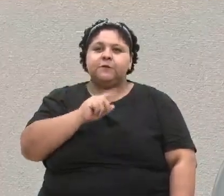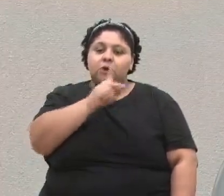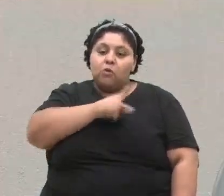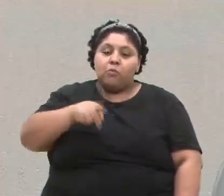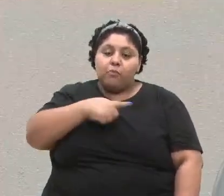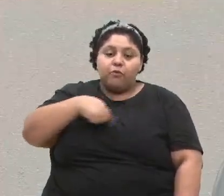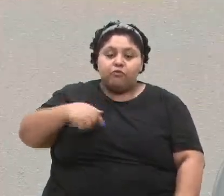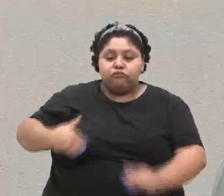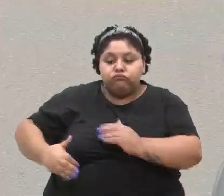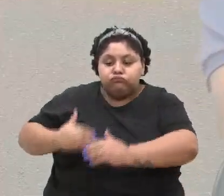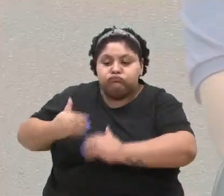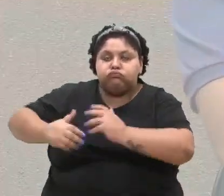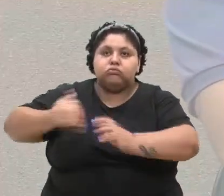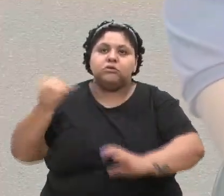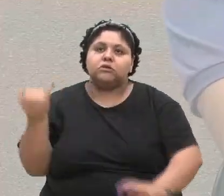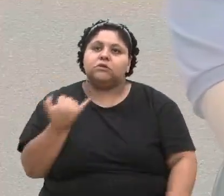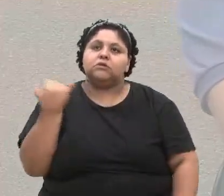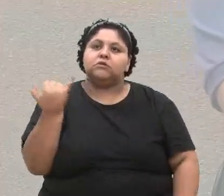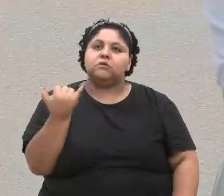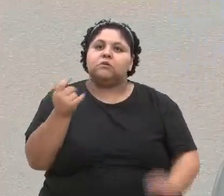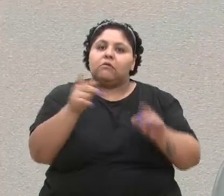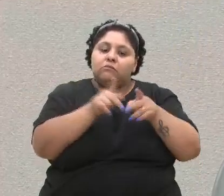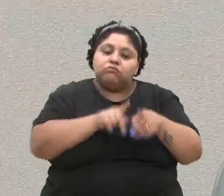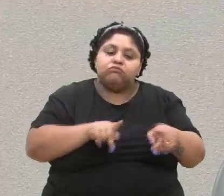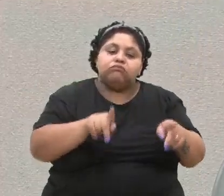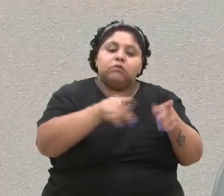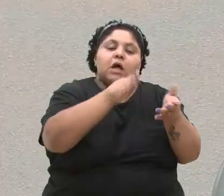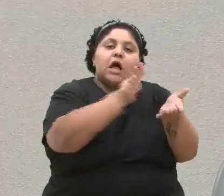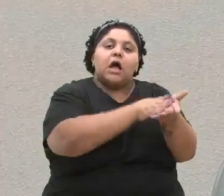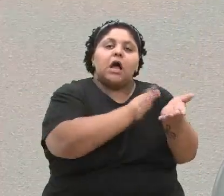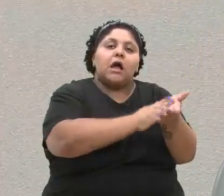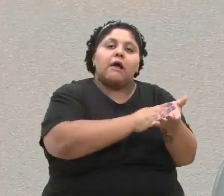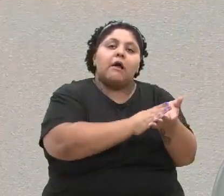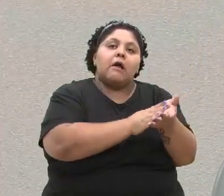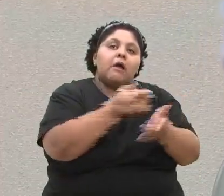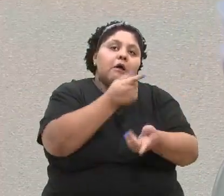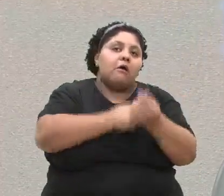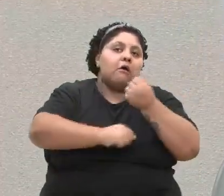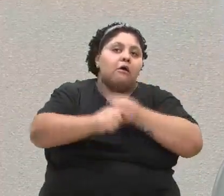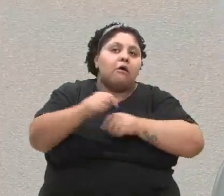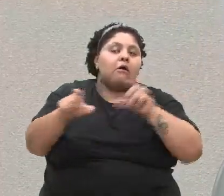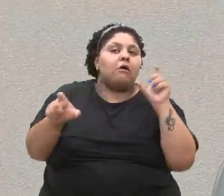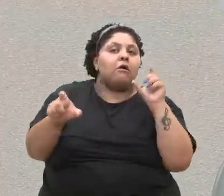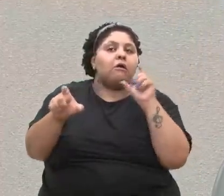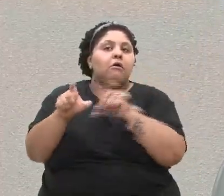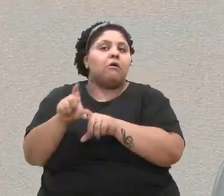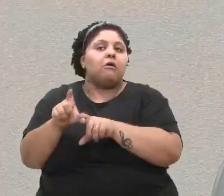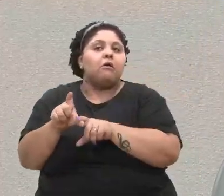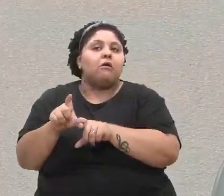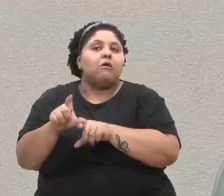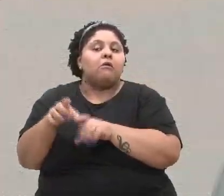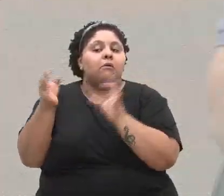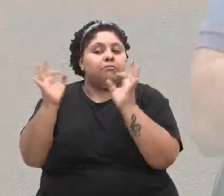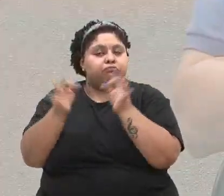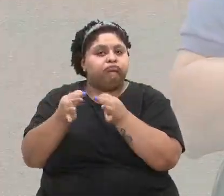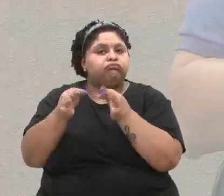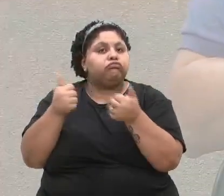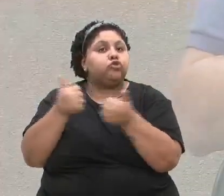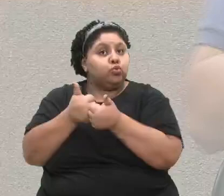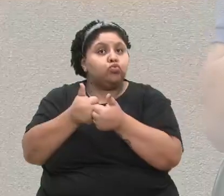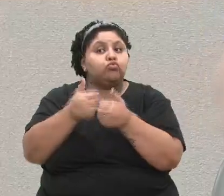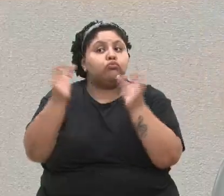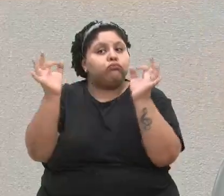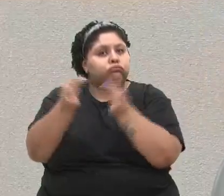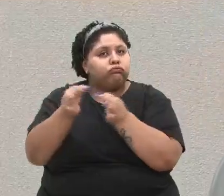avanço importante de Zema sobre a proposta para a renegociação da dívida em meio a elogios, né,